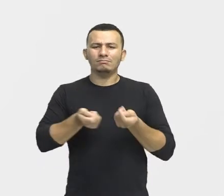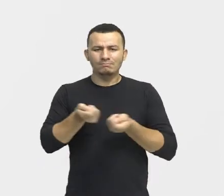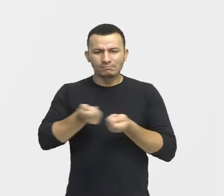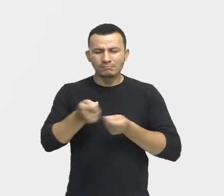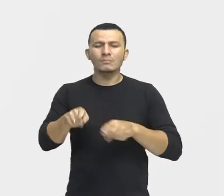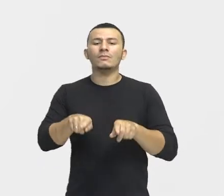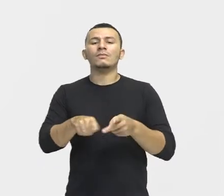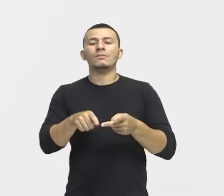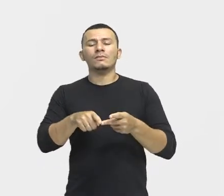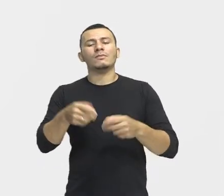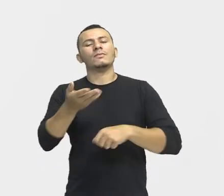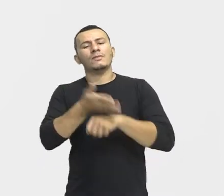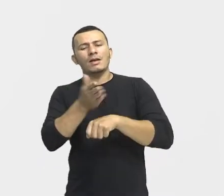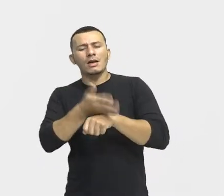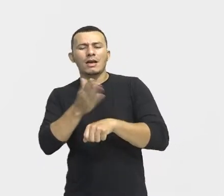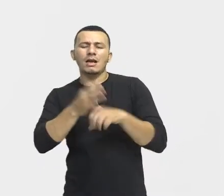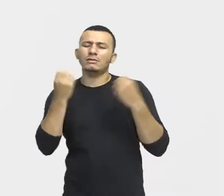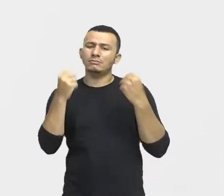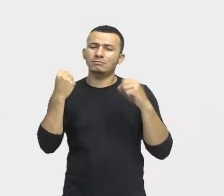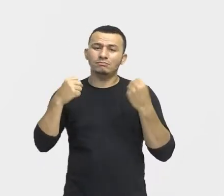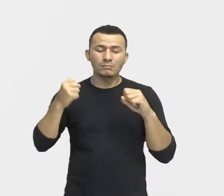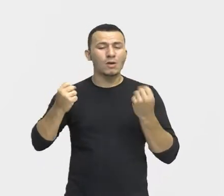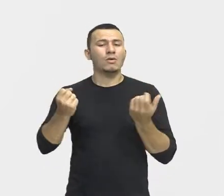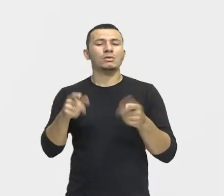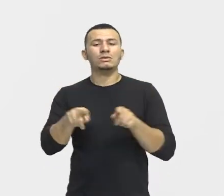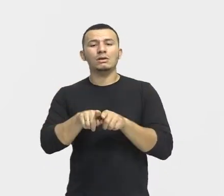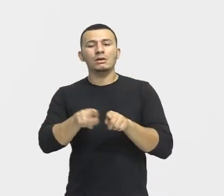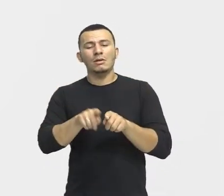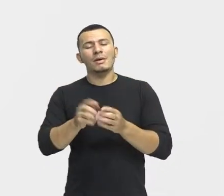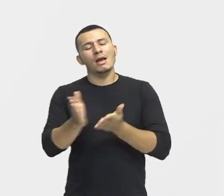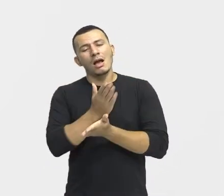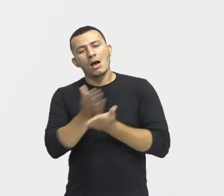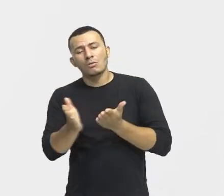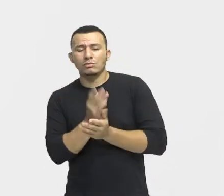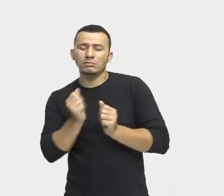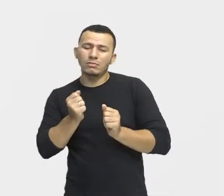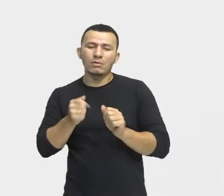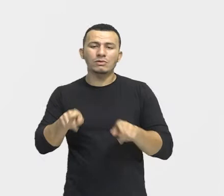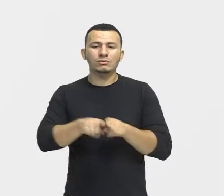prática de exercícios físicos, às vezes algumas intervenções